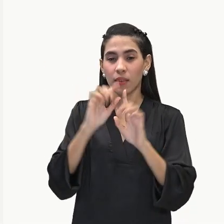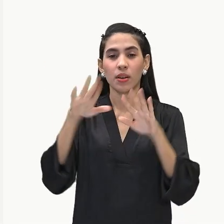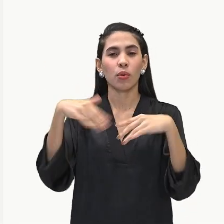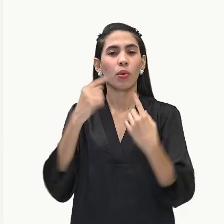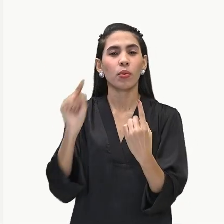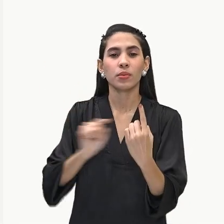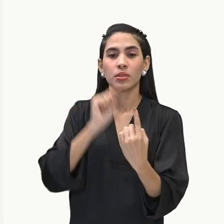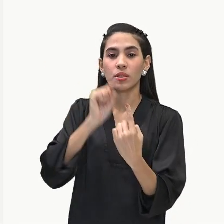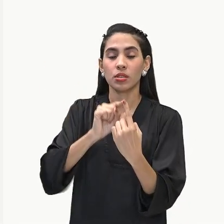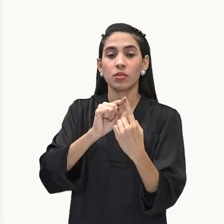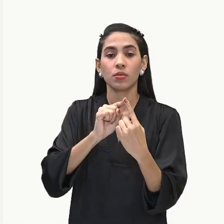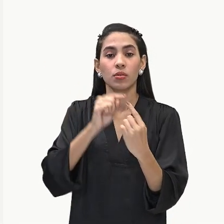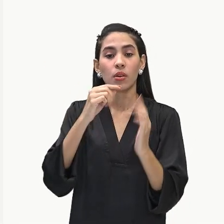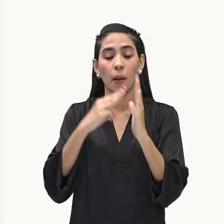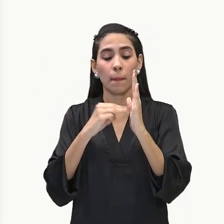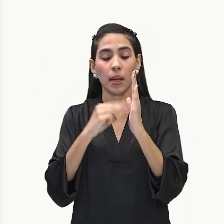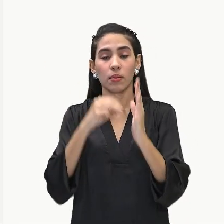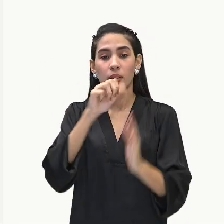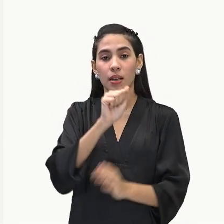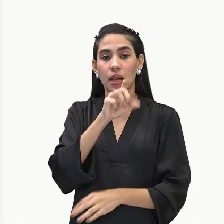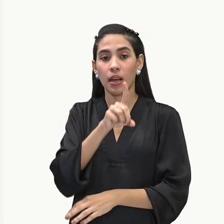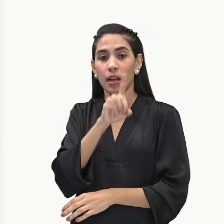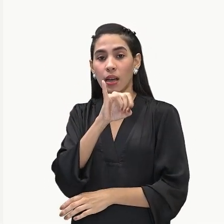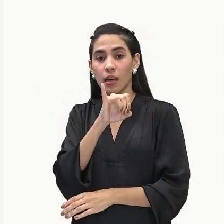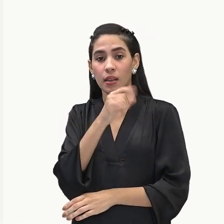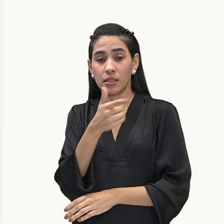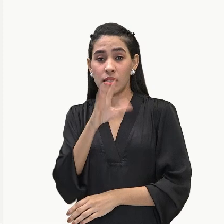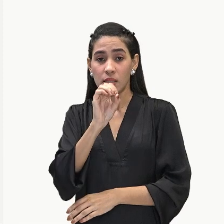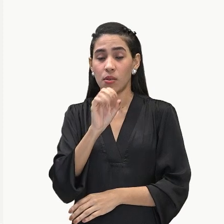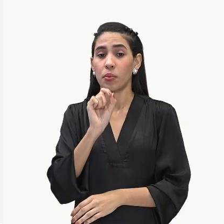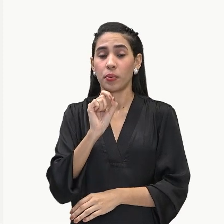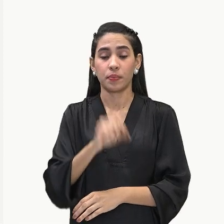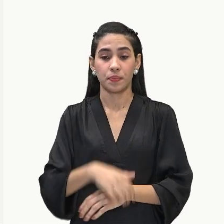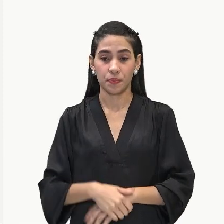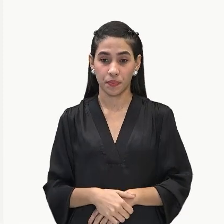ali do método da adição? É o que?